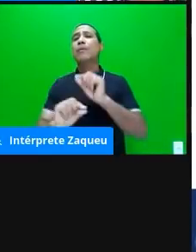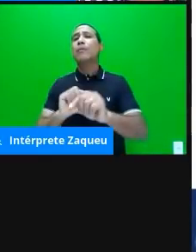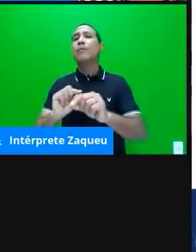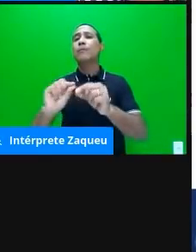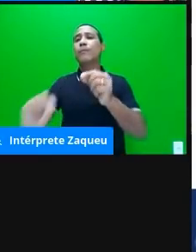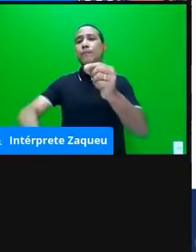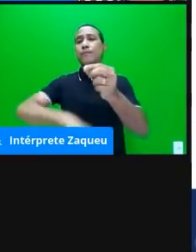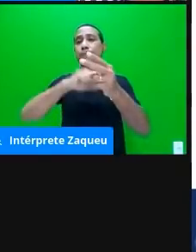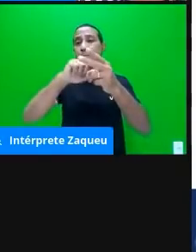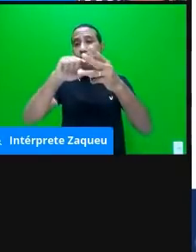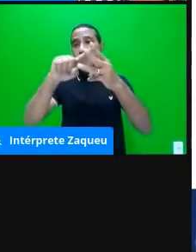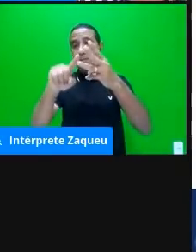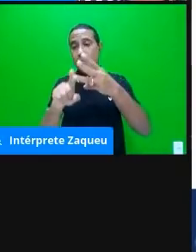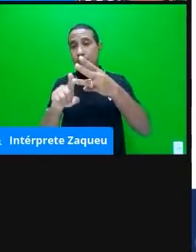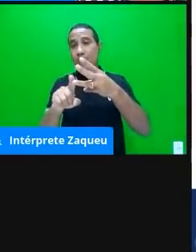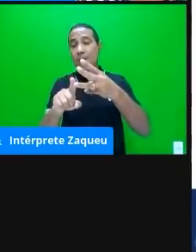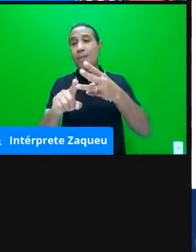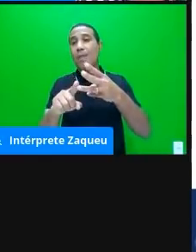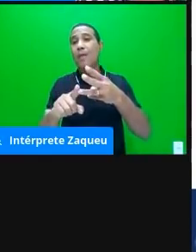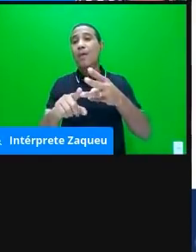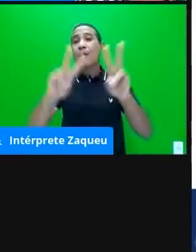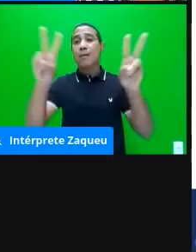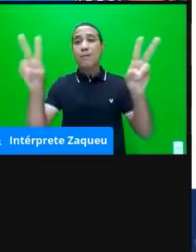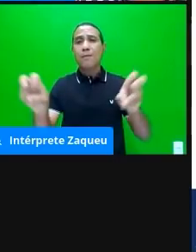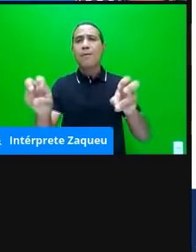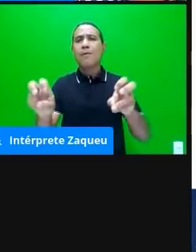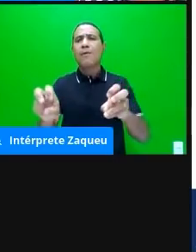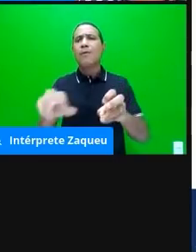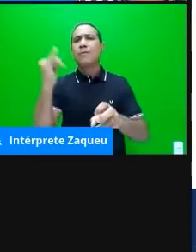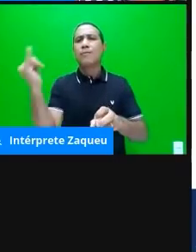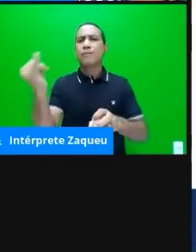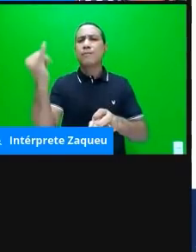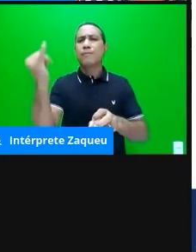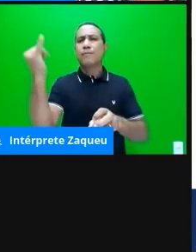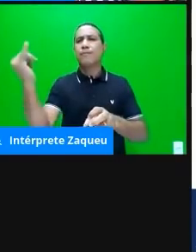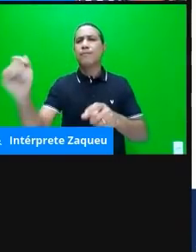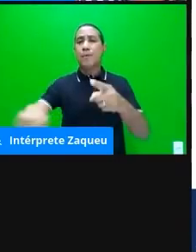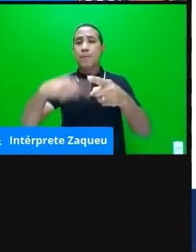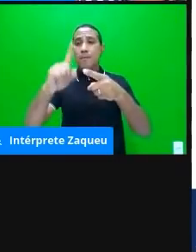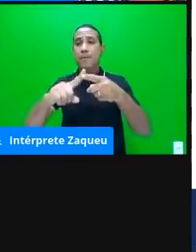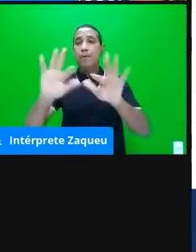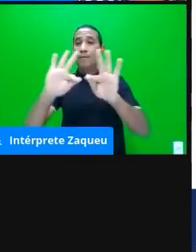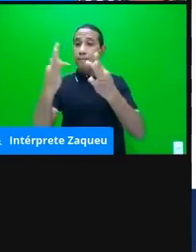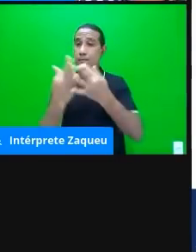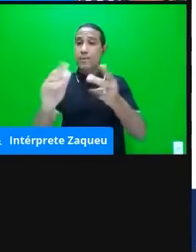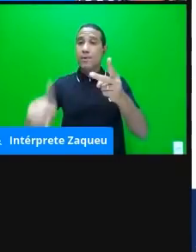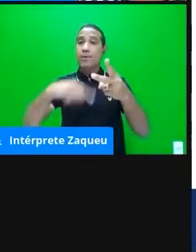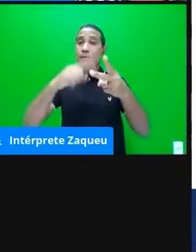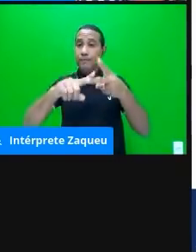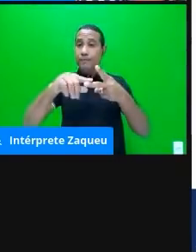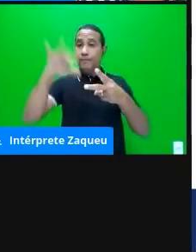essenciais no contexto escolar: a família, a aprendizagem e a escola.